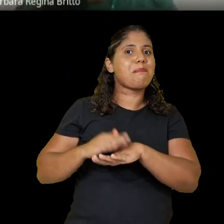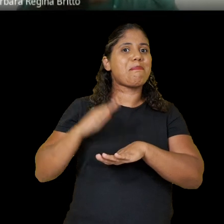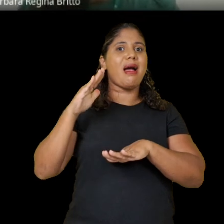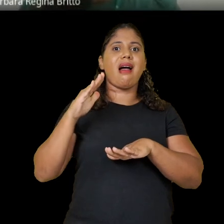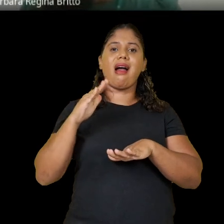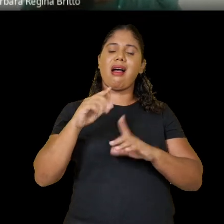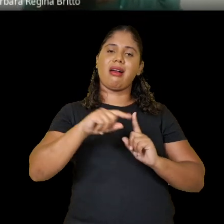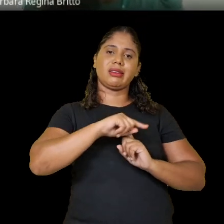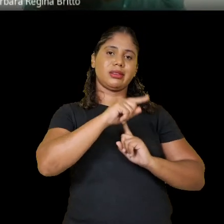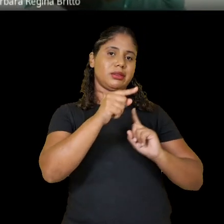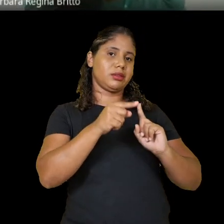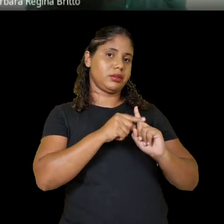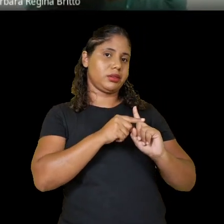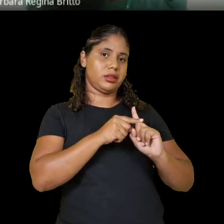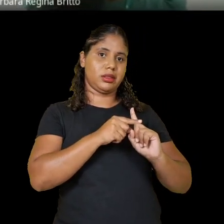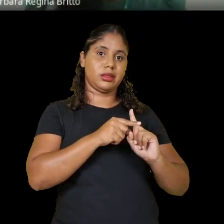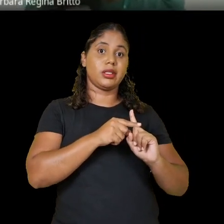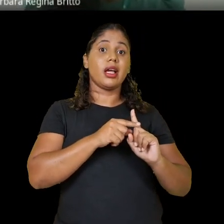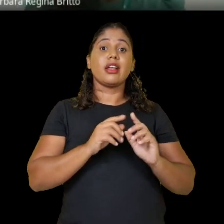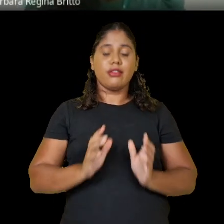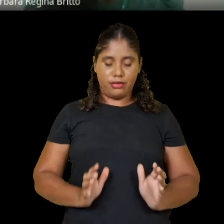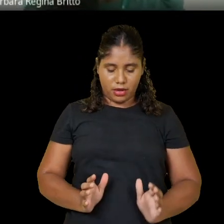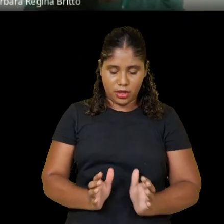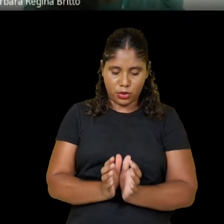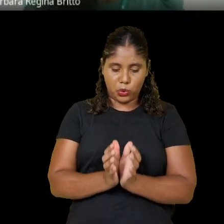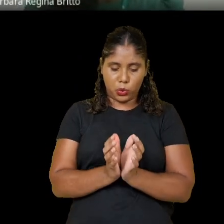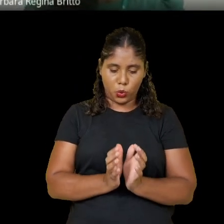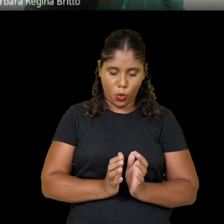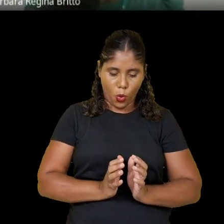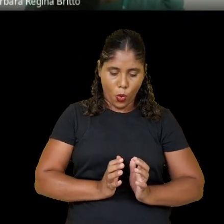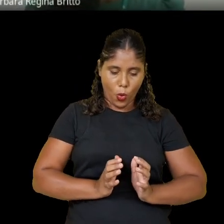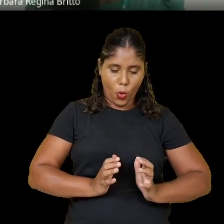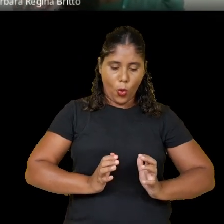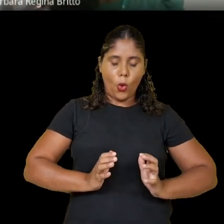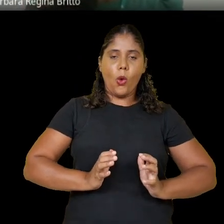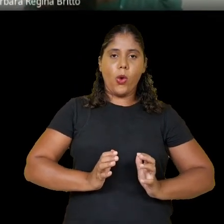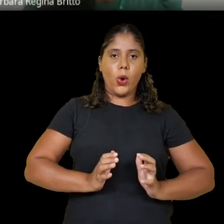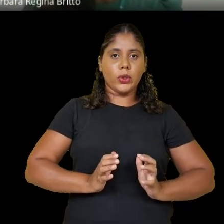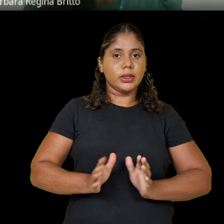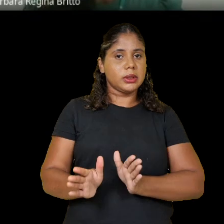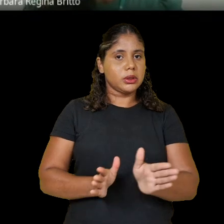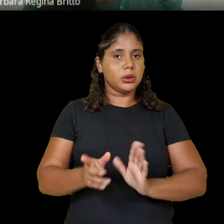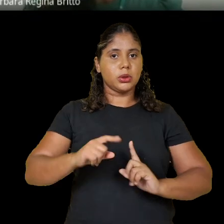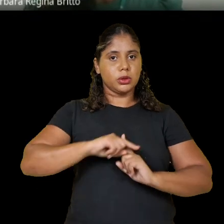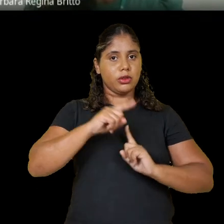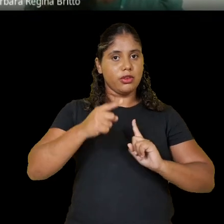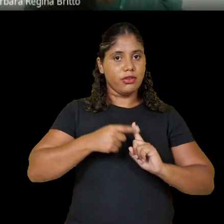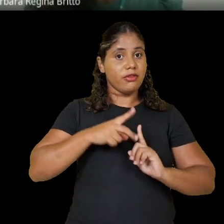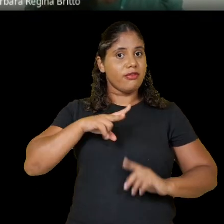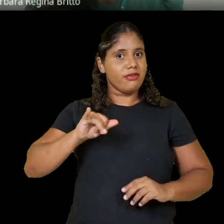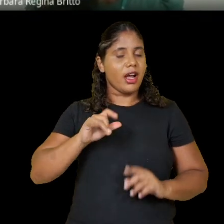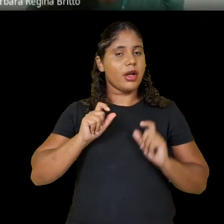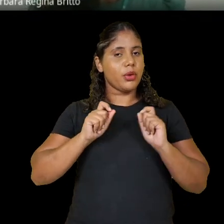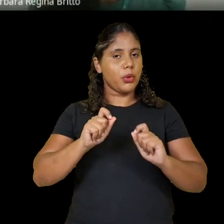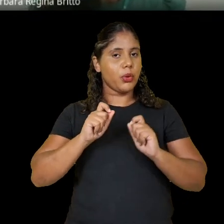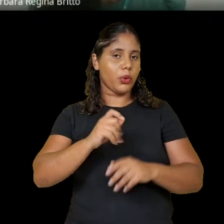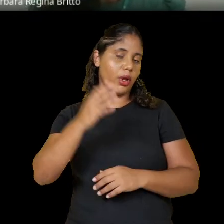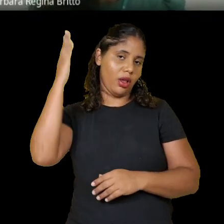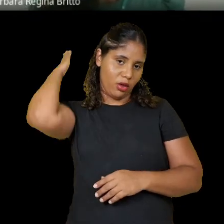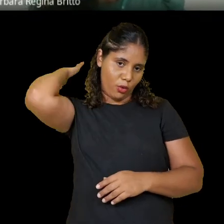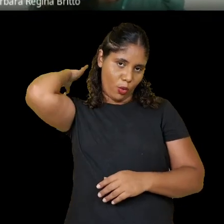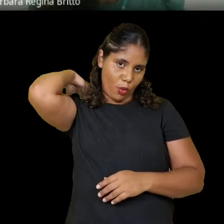respiratória nessa gestante. E o crescimento do útero durante a gestação também afeta a função pulmonar, né? Reduzindo a